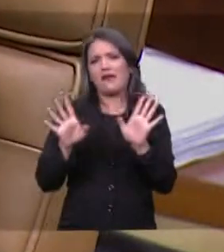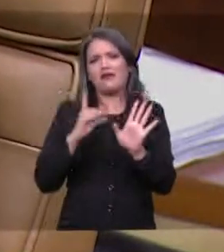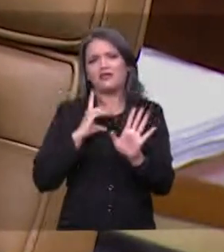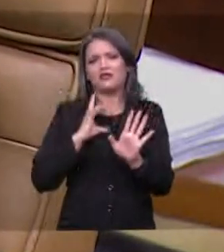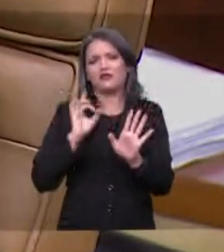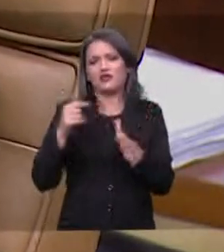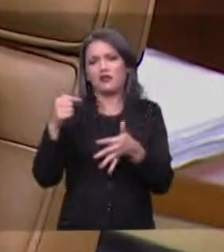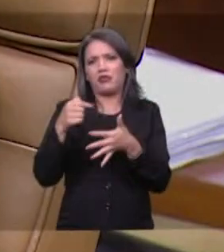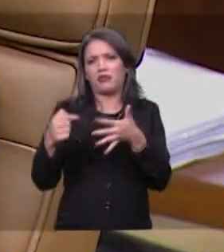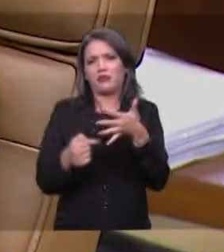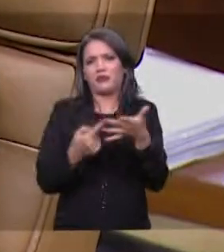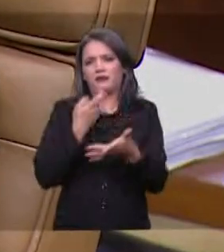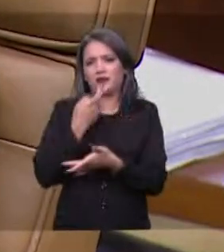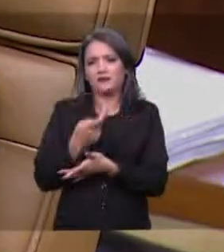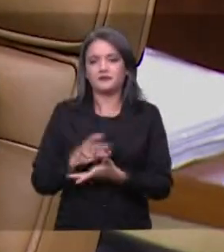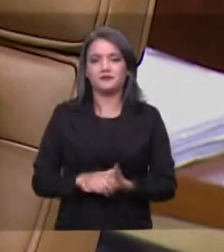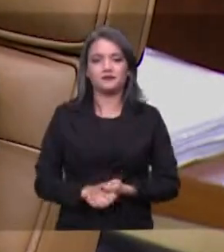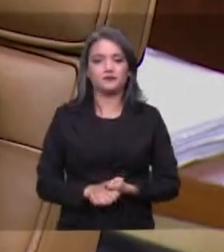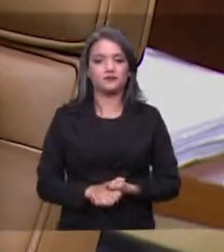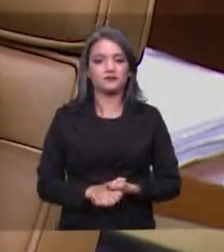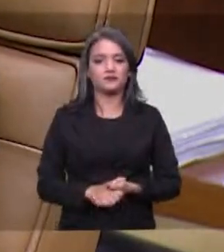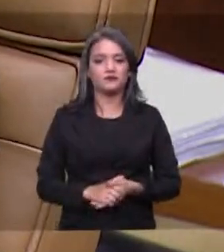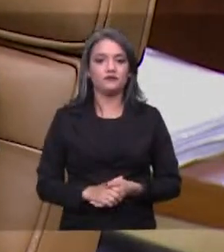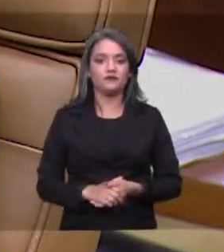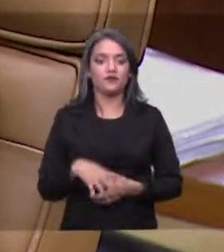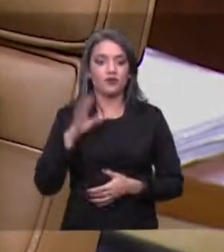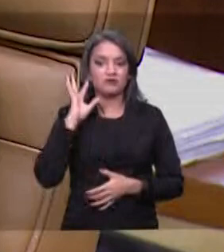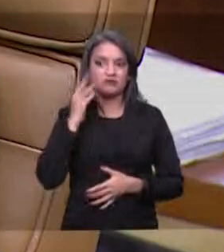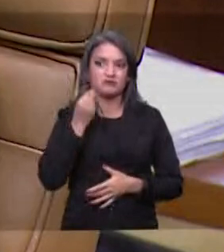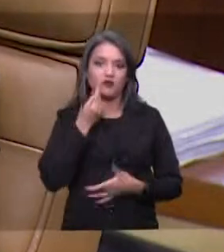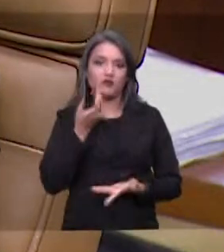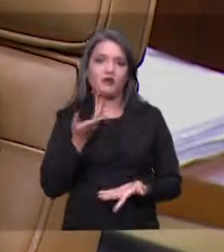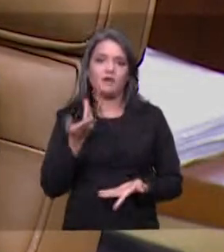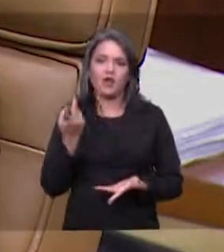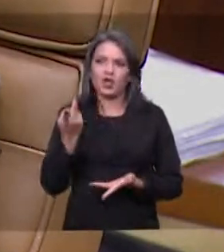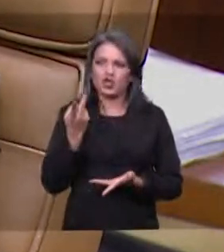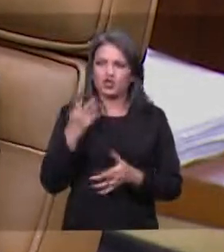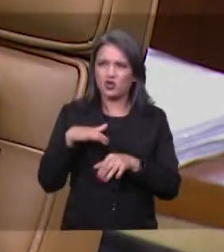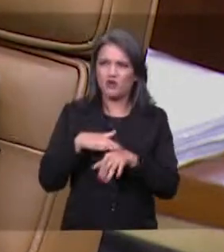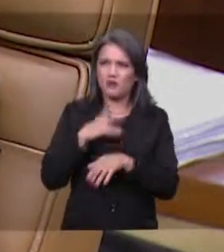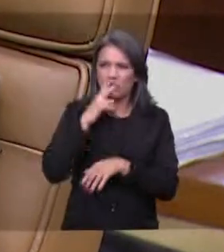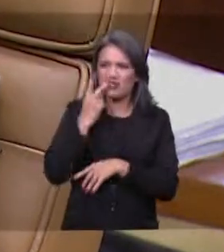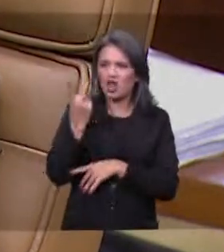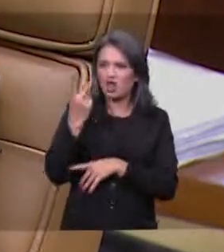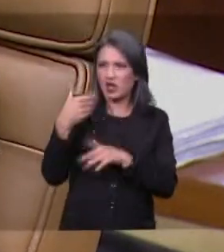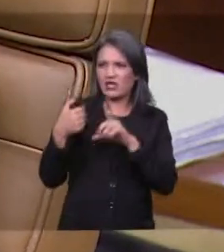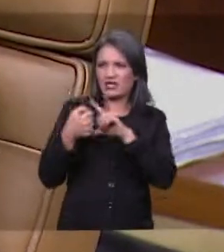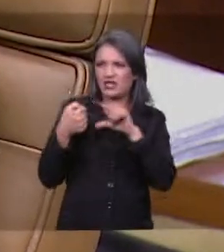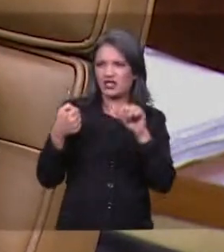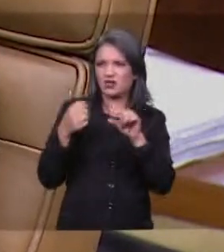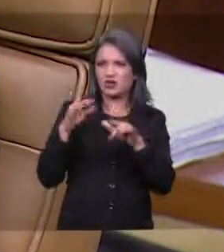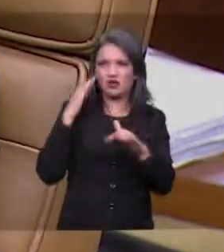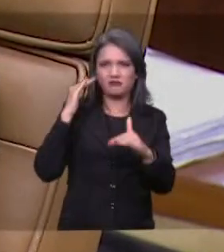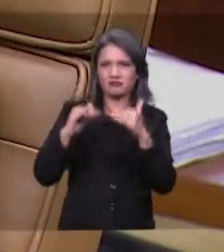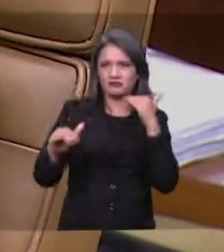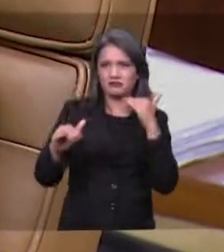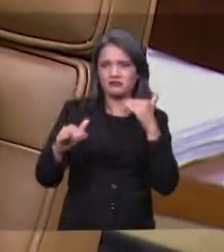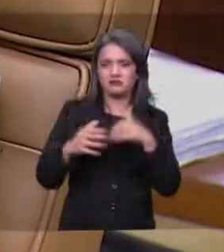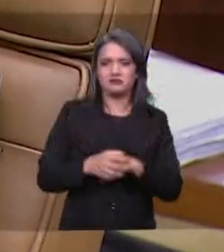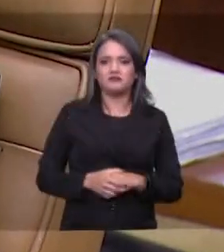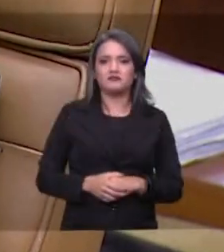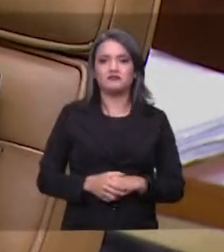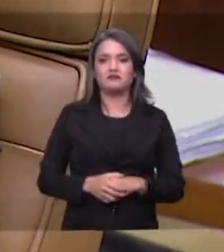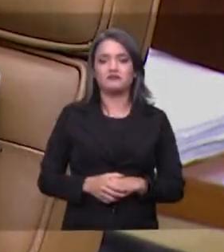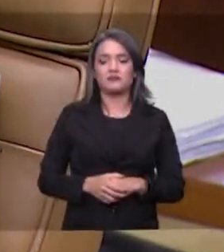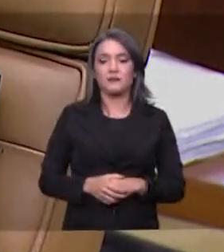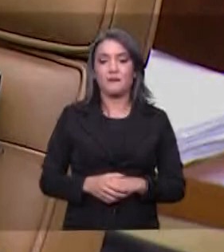pontuar. Pelo que conversamos, penso que serão dois artigos. Uma coisa mínima. Muito pequena a divergência.